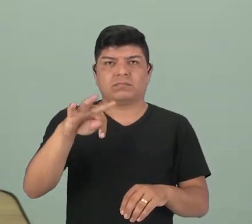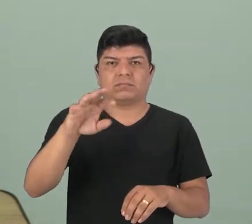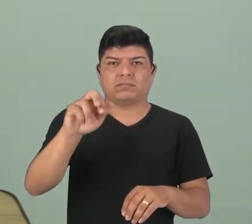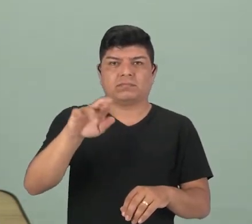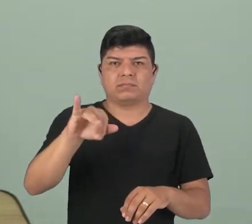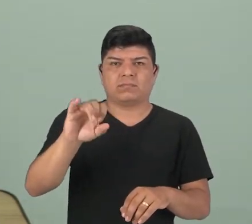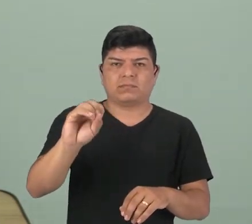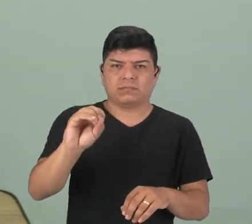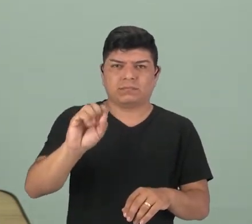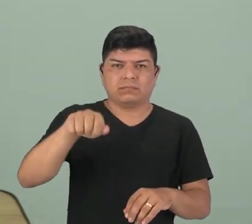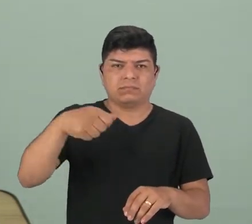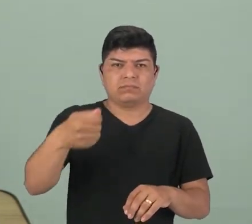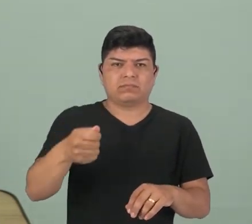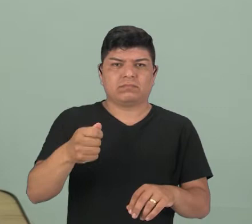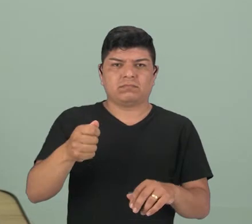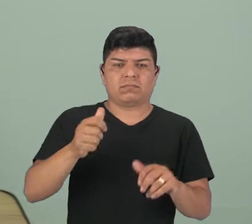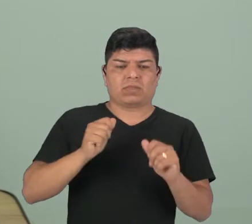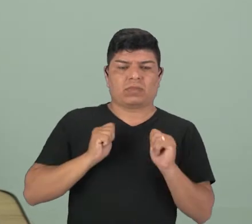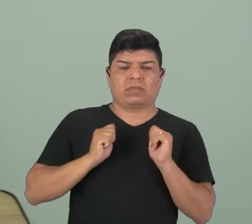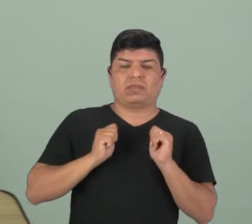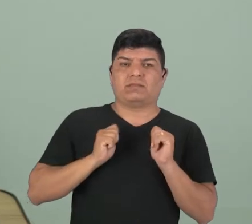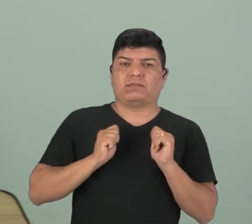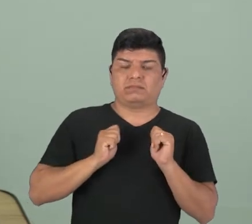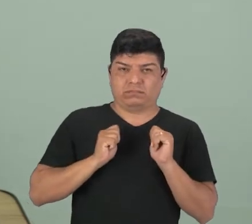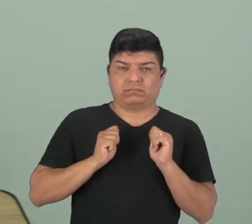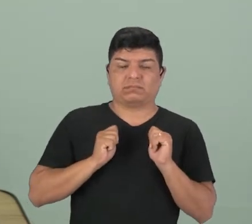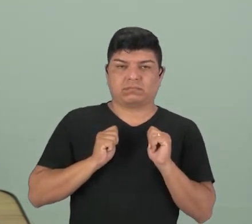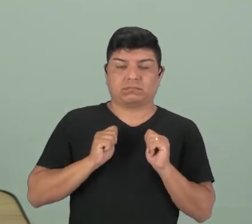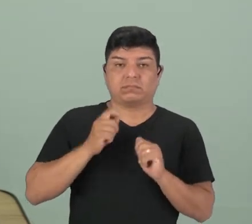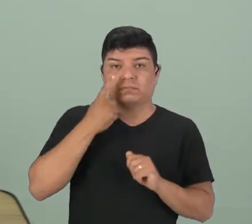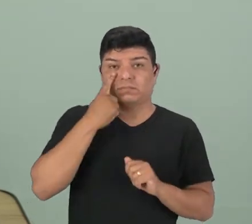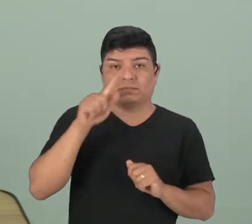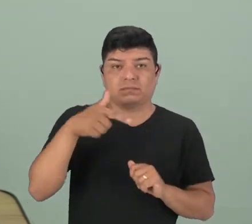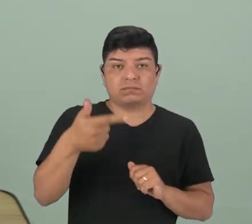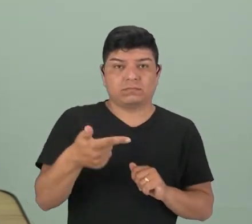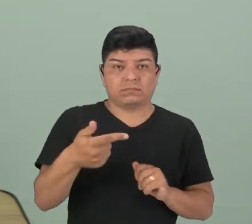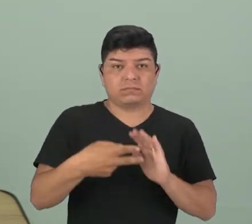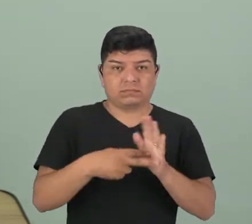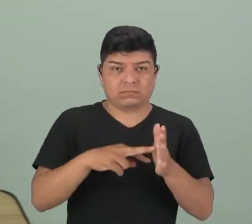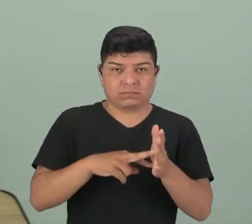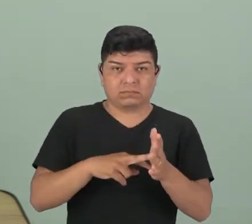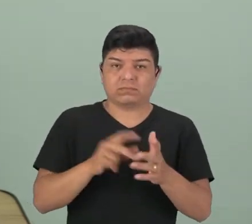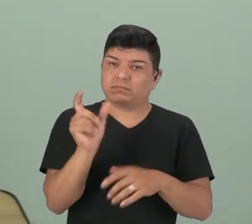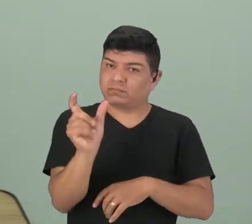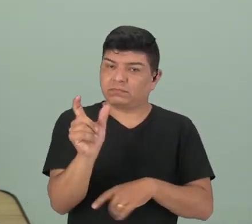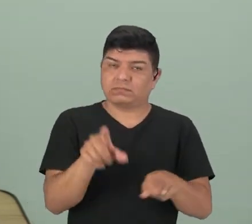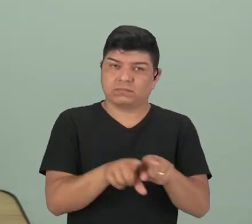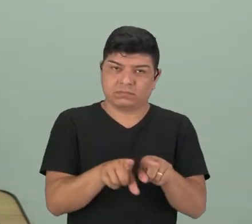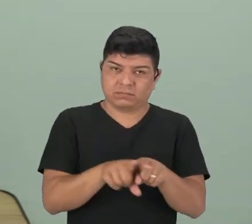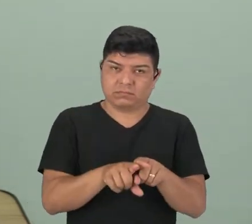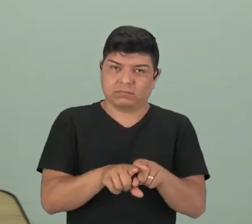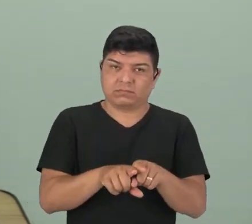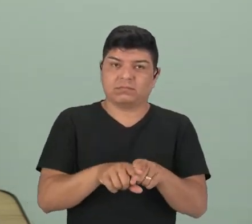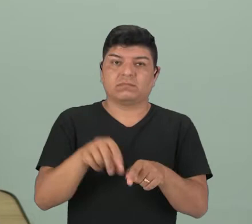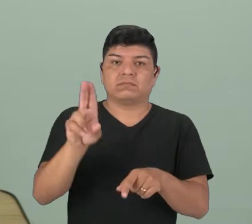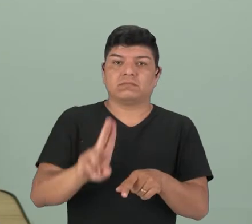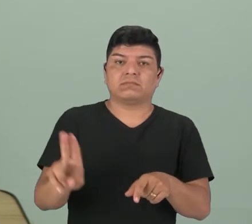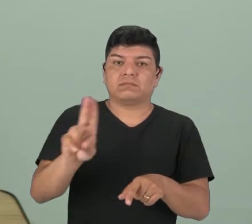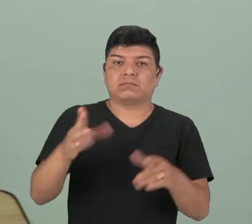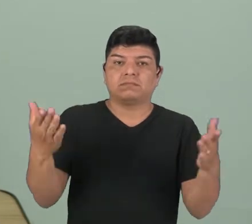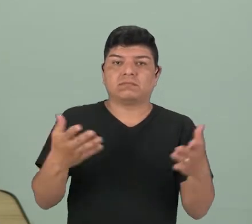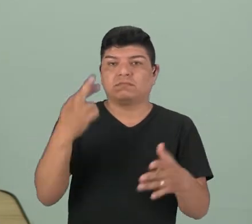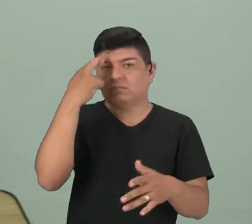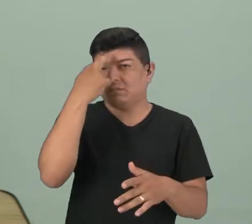sedentarismo, como a gente costuma falar. Vamos ver outro tipo, outro sentido a essa palavra, trabalhando agora em